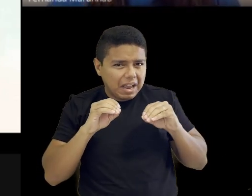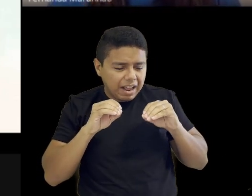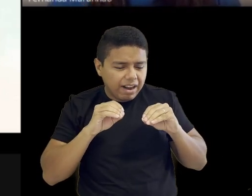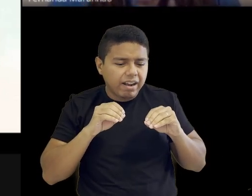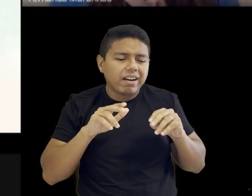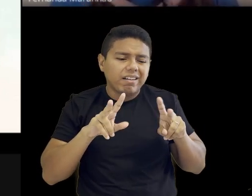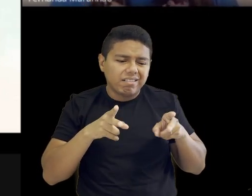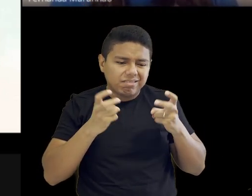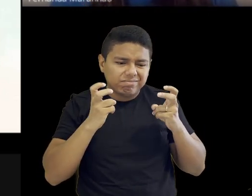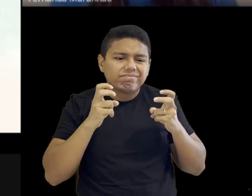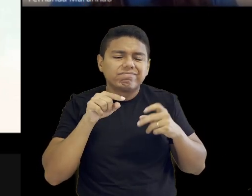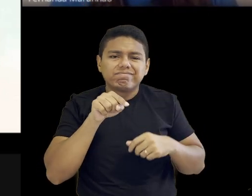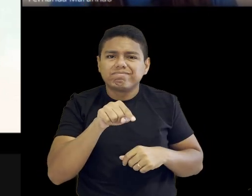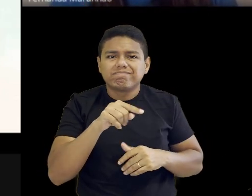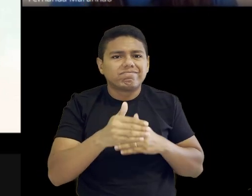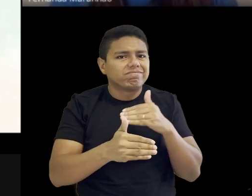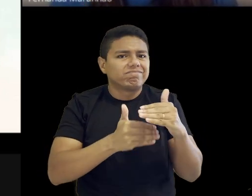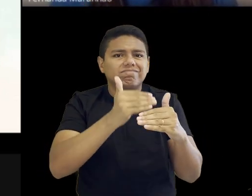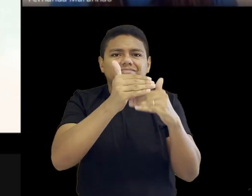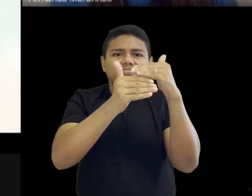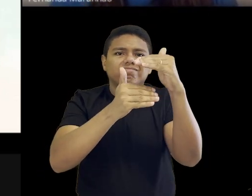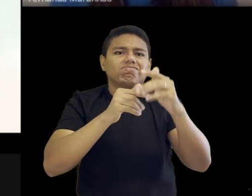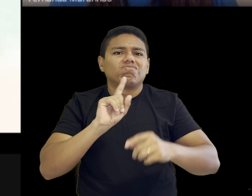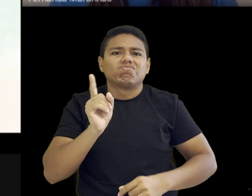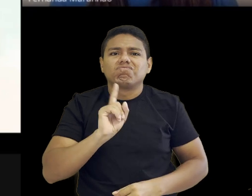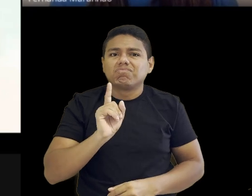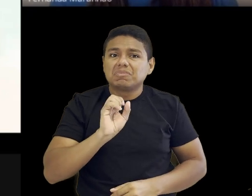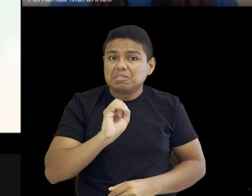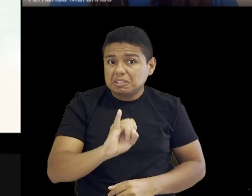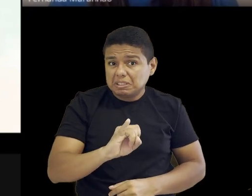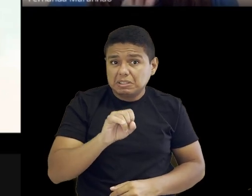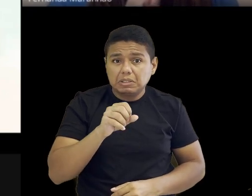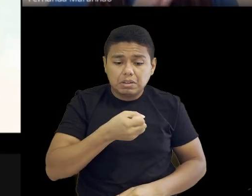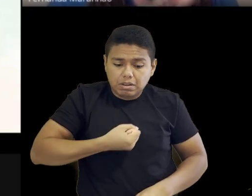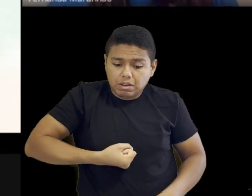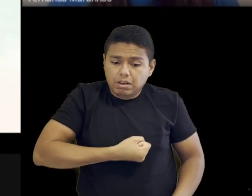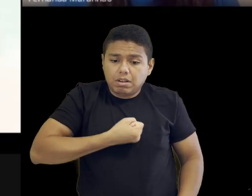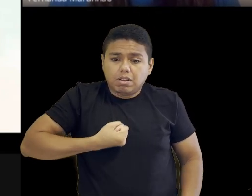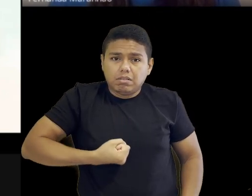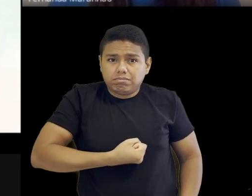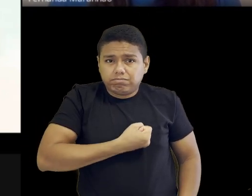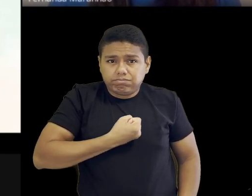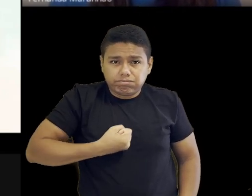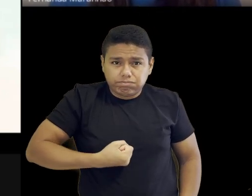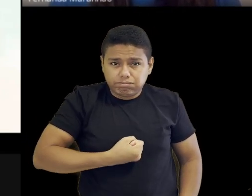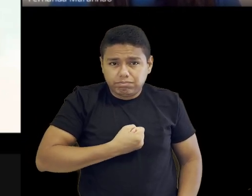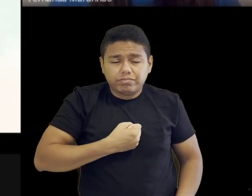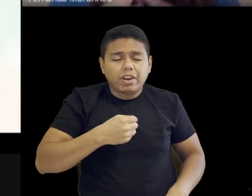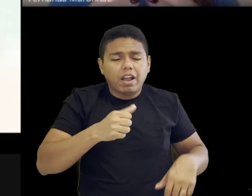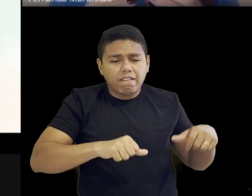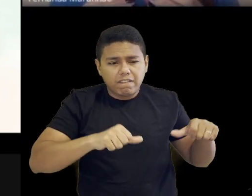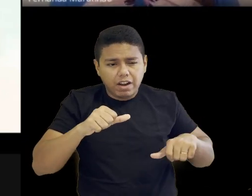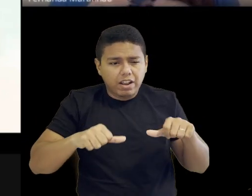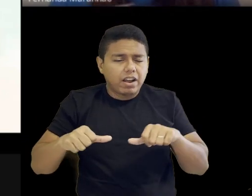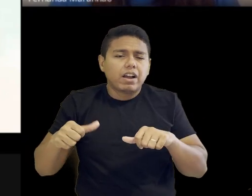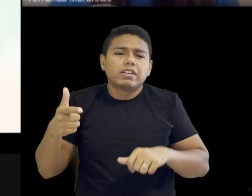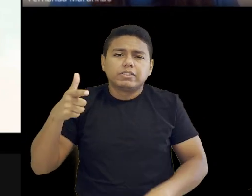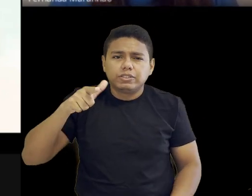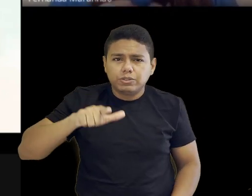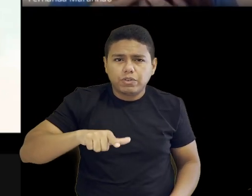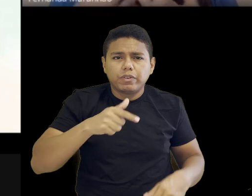nós estamos diante de um diagnóstico de certeza de gestação não evolutiva. Se nós fizermos uma ultrassonografia